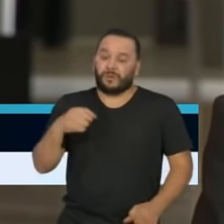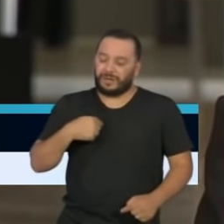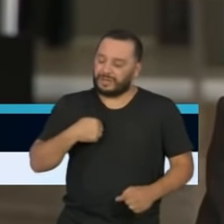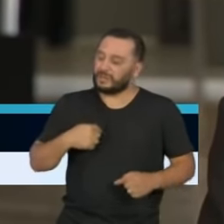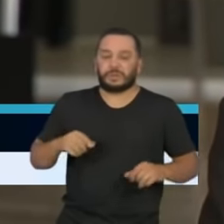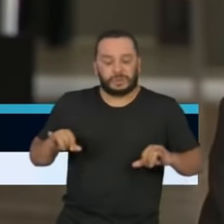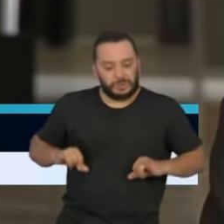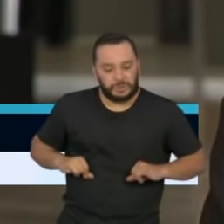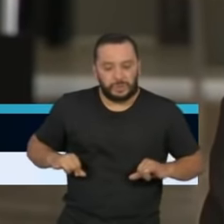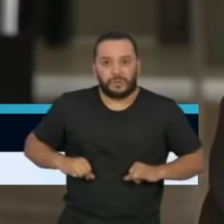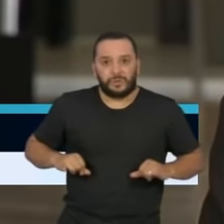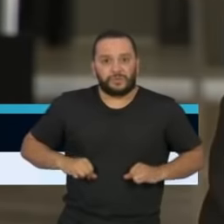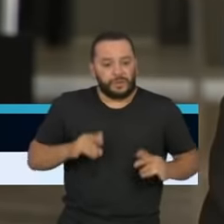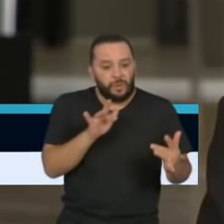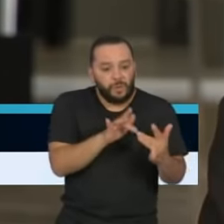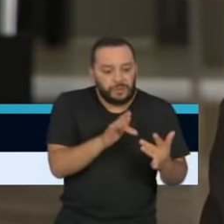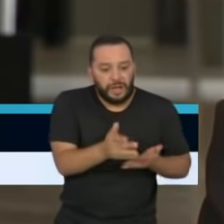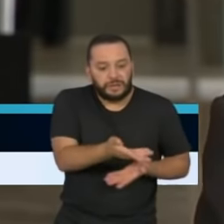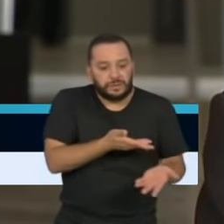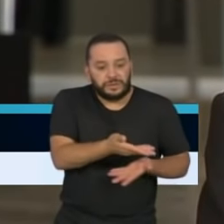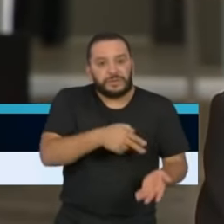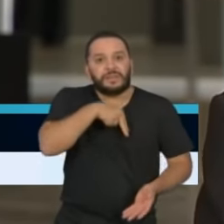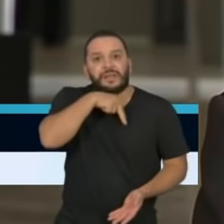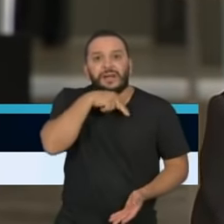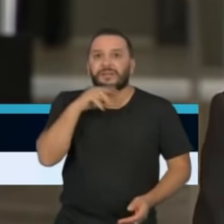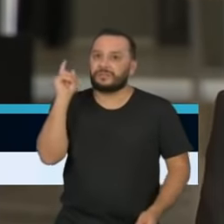é do avô, de não poder ficar com o neto.